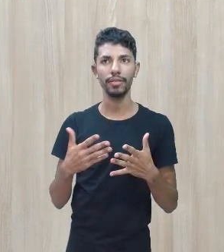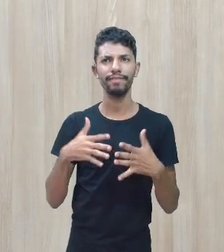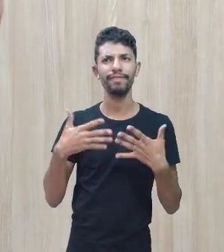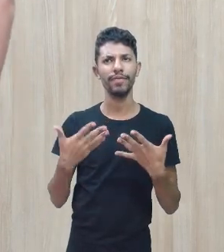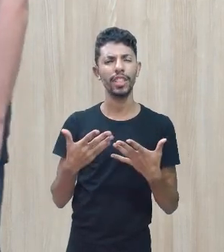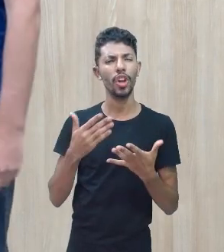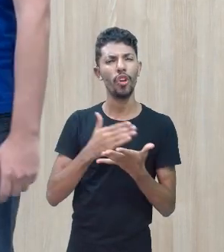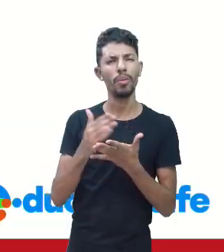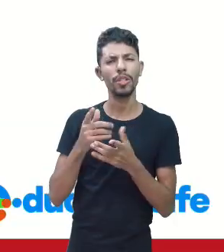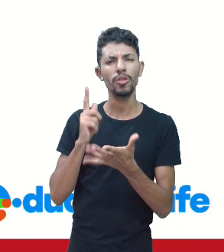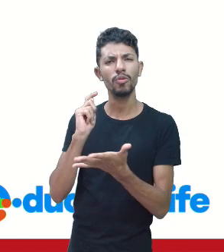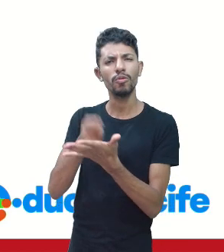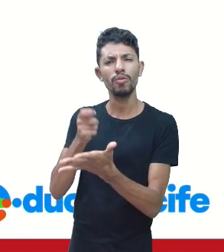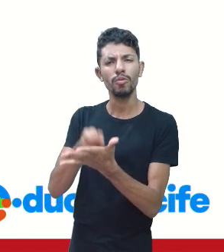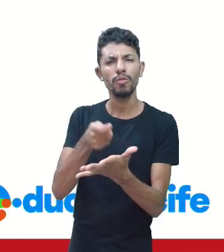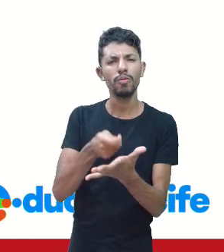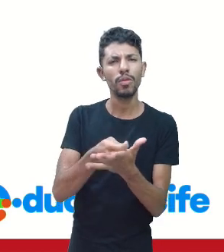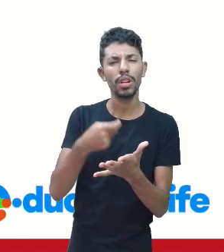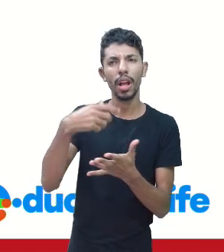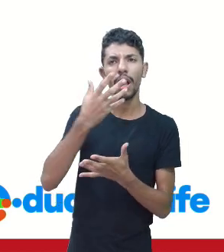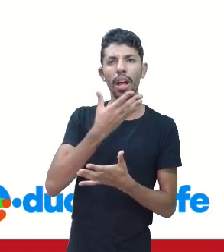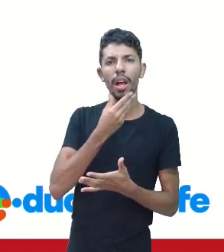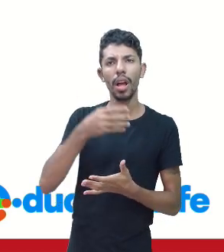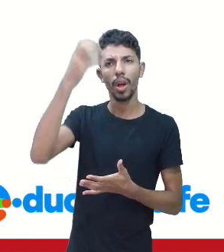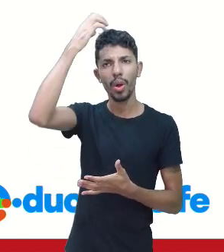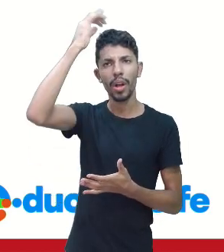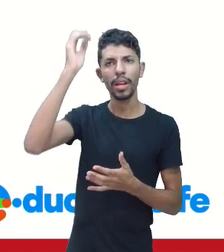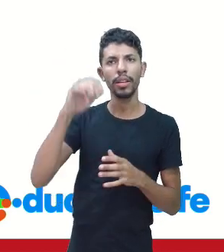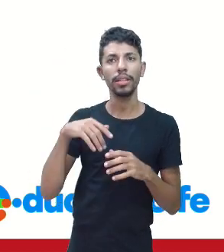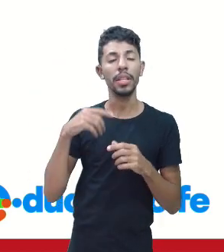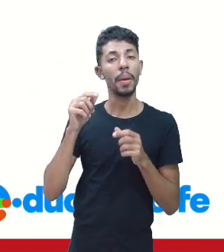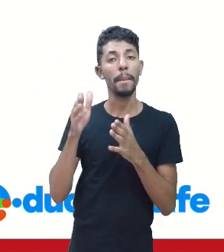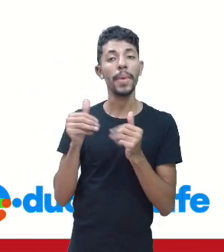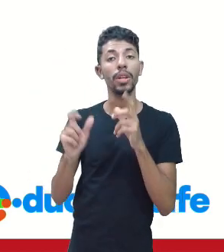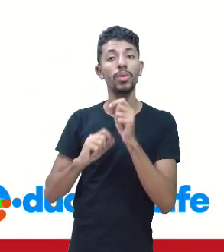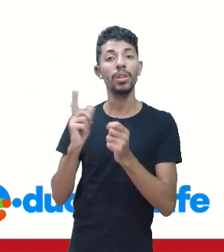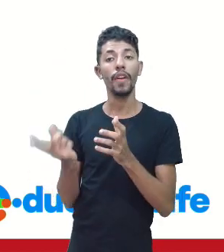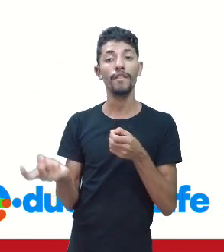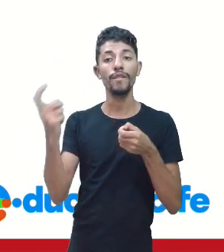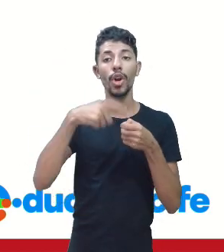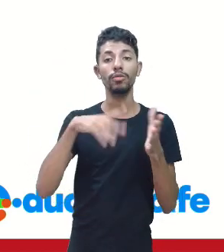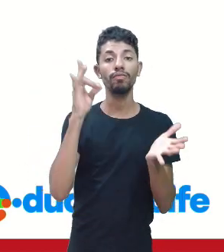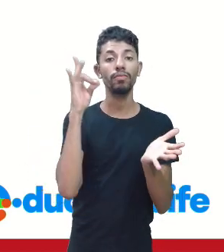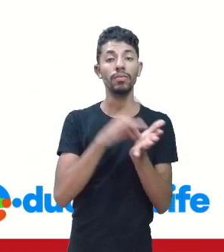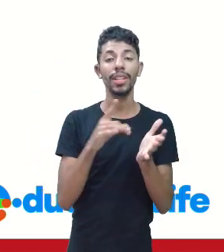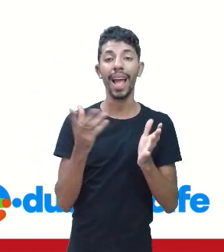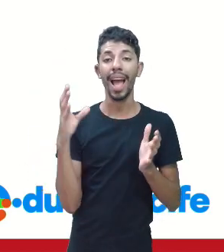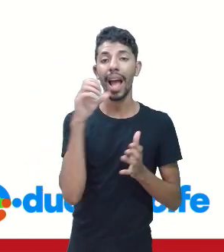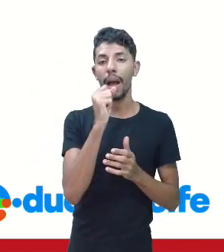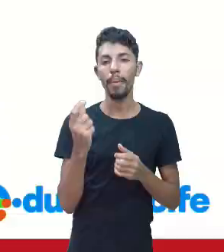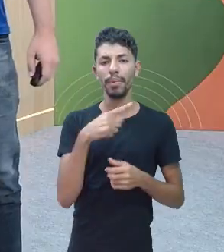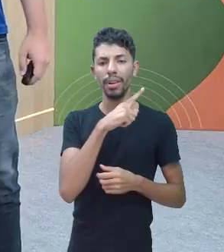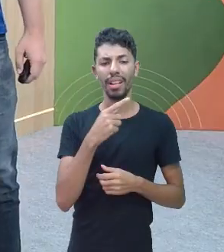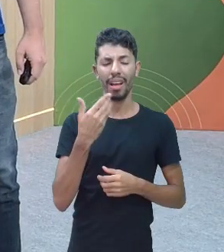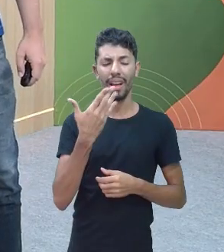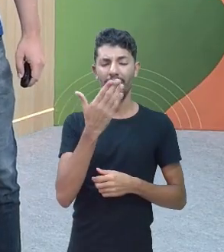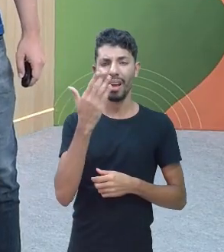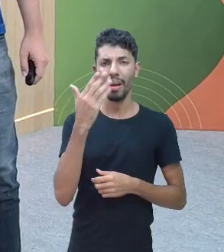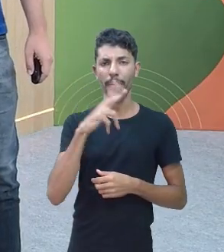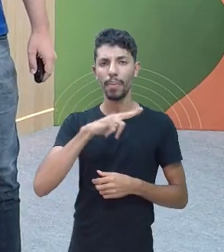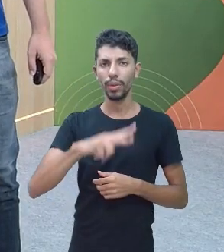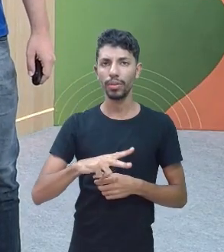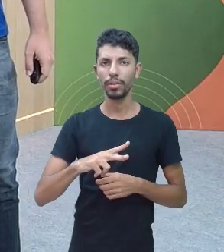Então, entre as exigências, a primeira delas é que o rei voltasse imediatamente para Portugal, saísse aqui do Brasil e fosse para